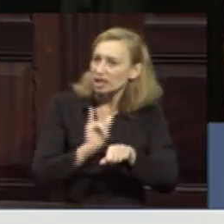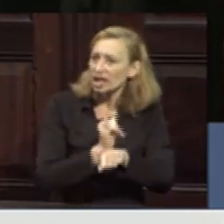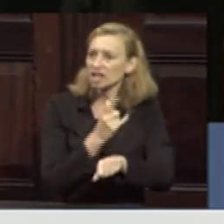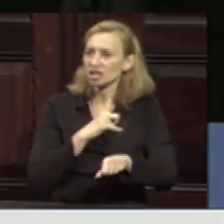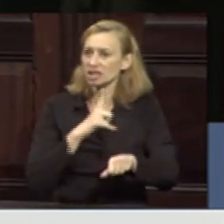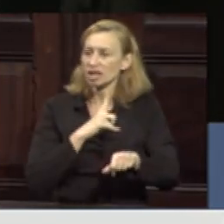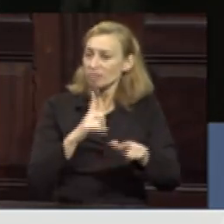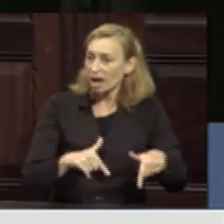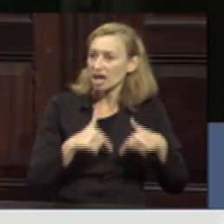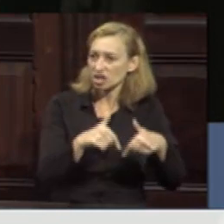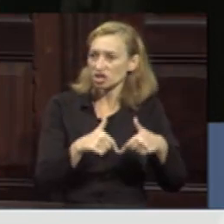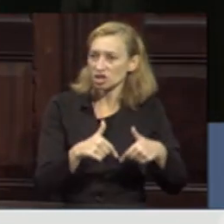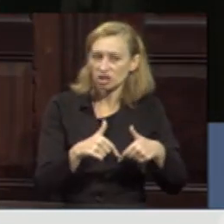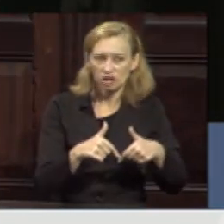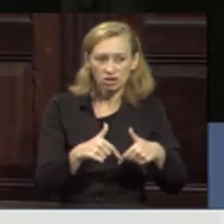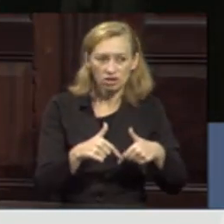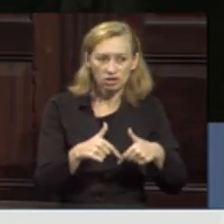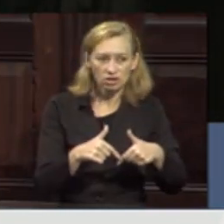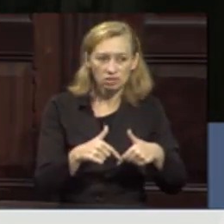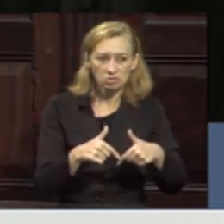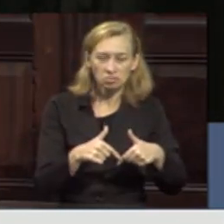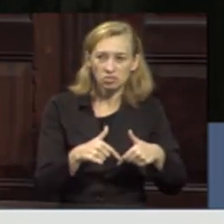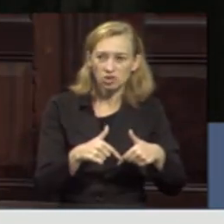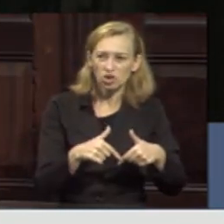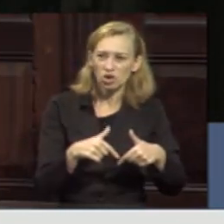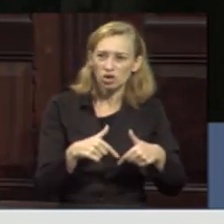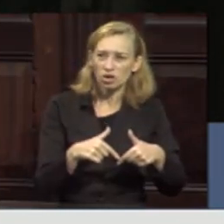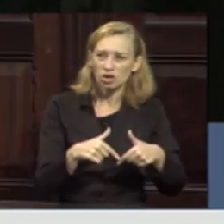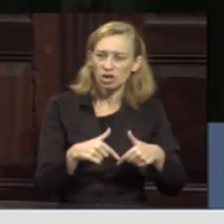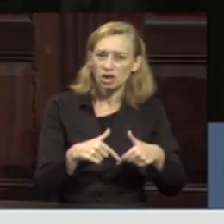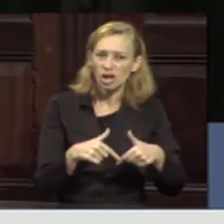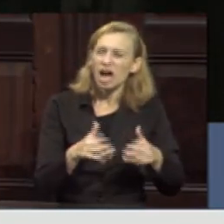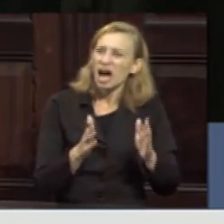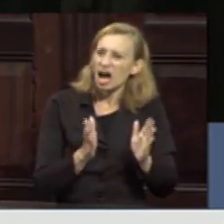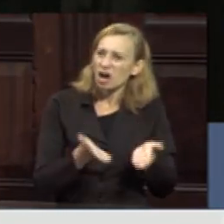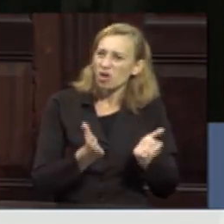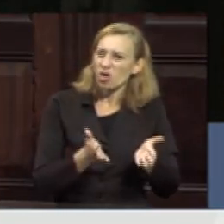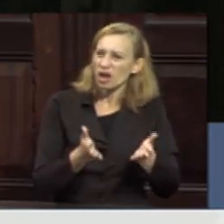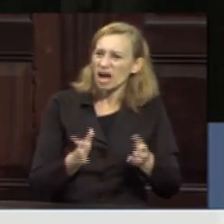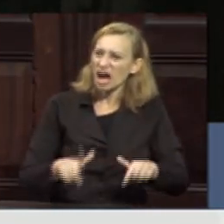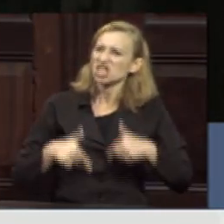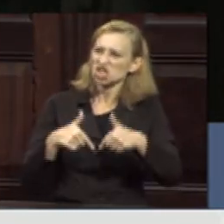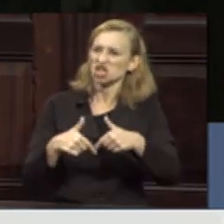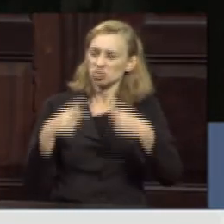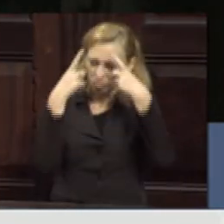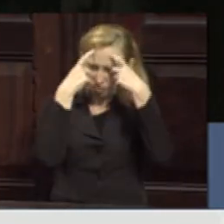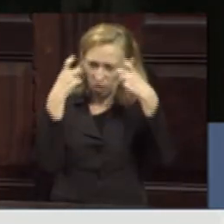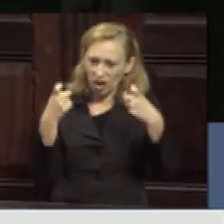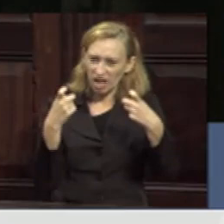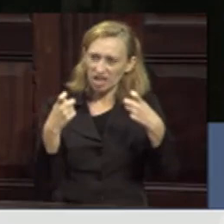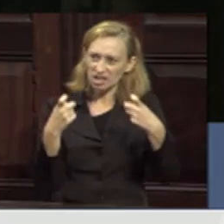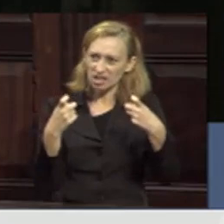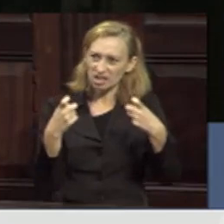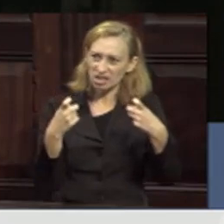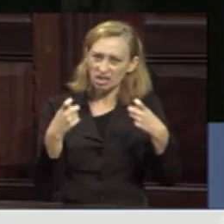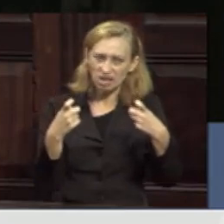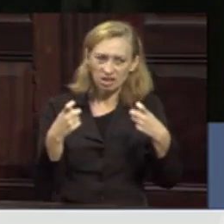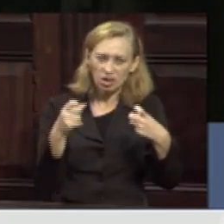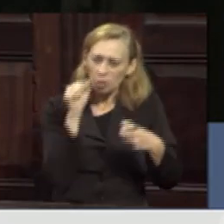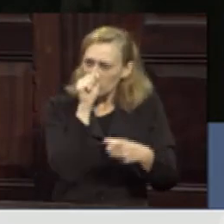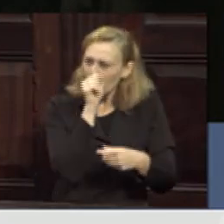dado respaldo à violência, à brutalidade de setores à direita da população. Então, senhora presidente, eu